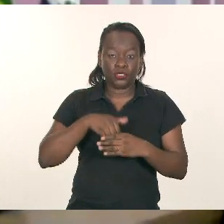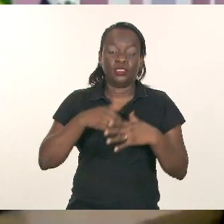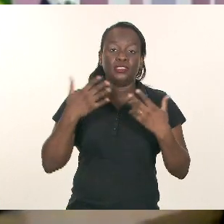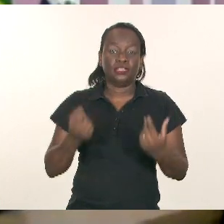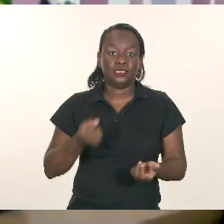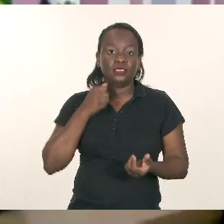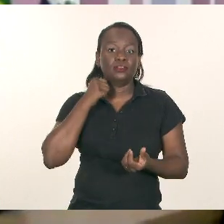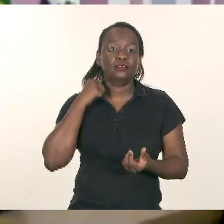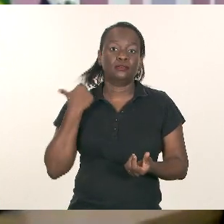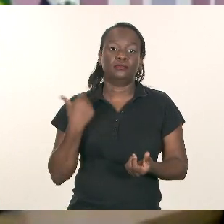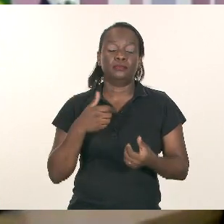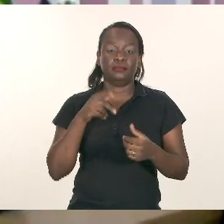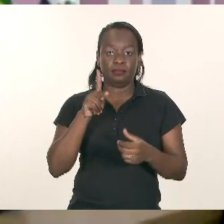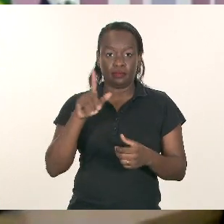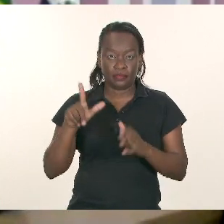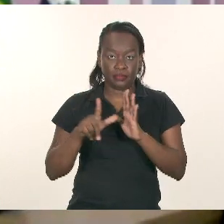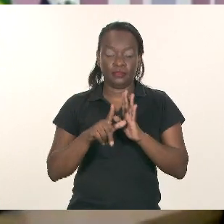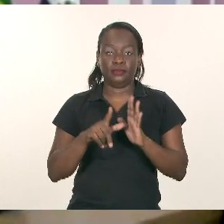favorável ao PL